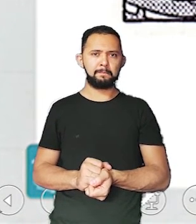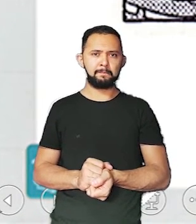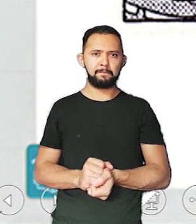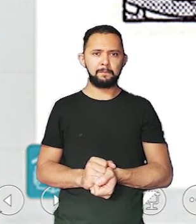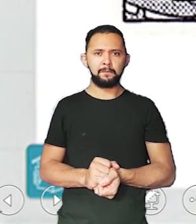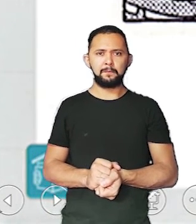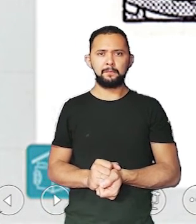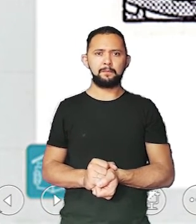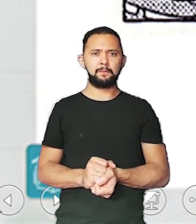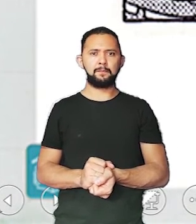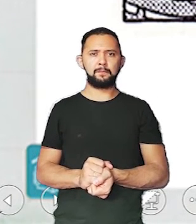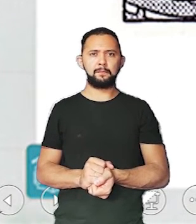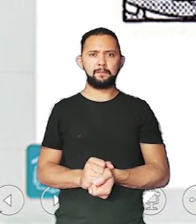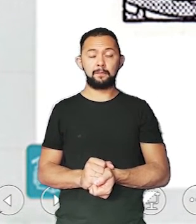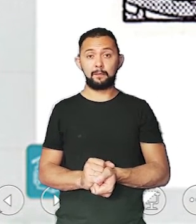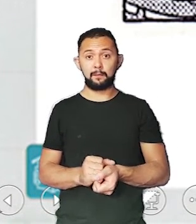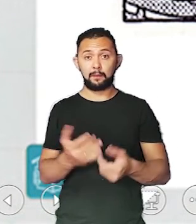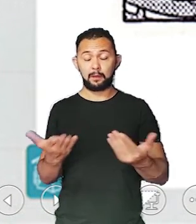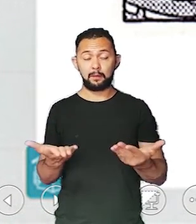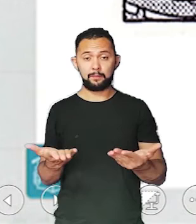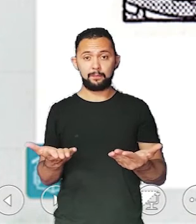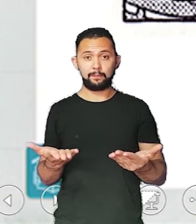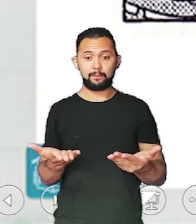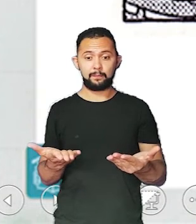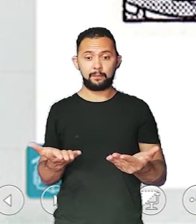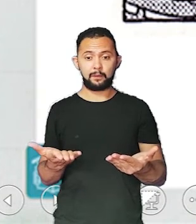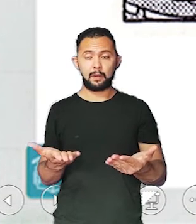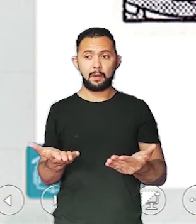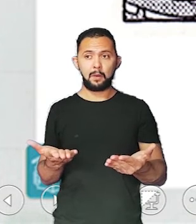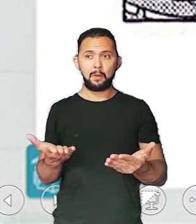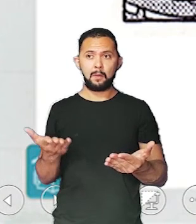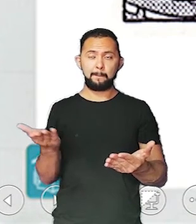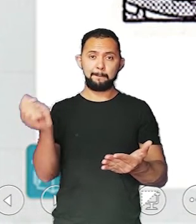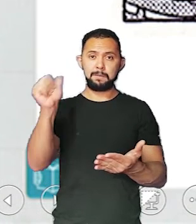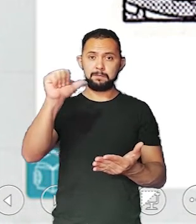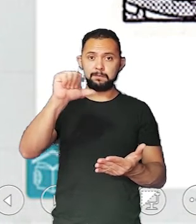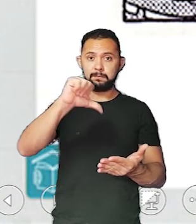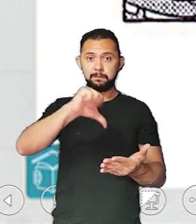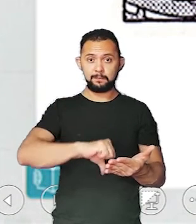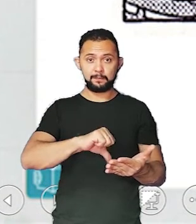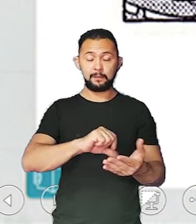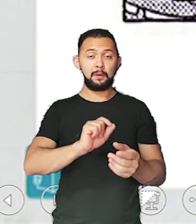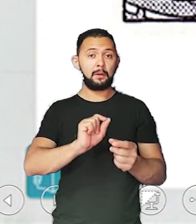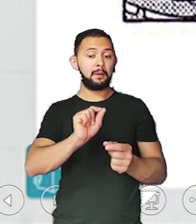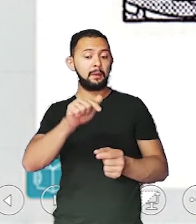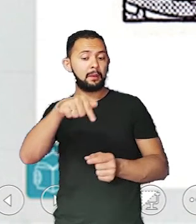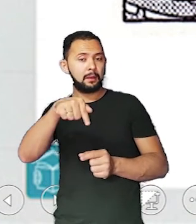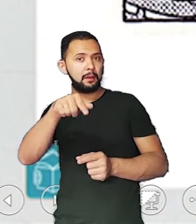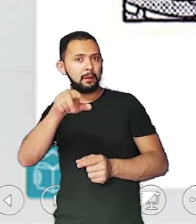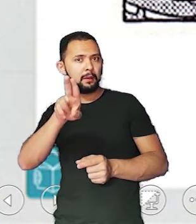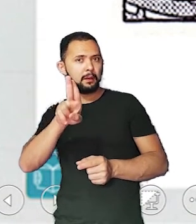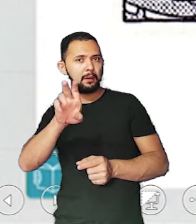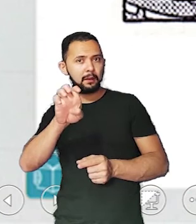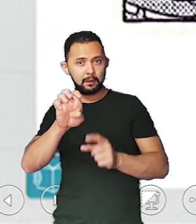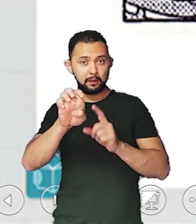tela de vocês. Ok? Então, vamos analisar aqui, ó. O pior, começa do pior. O pior é que a